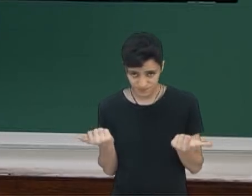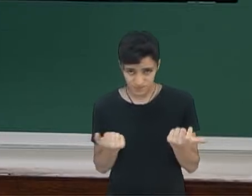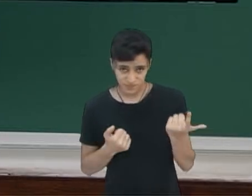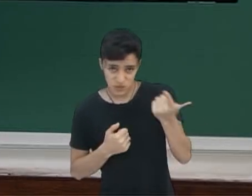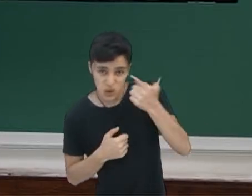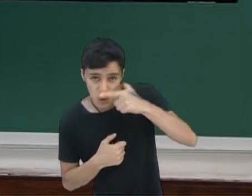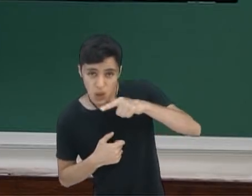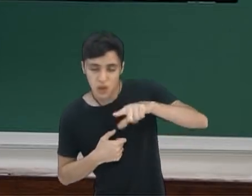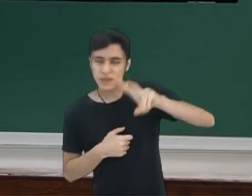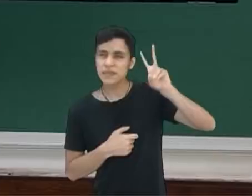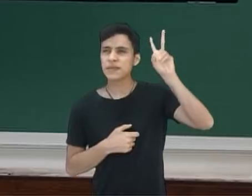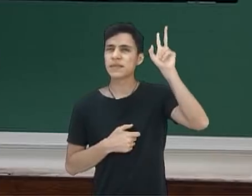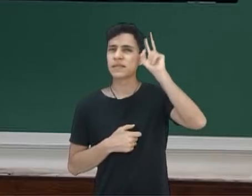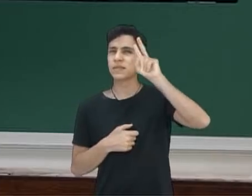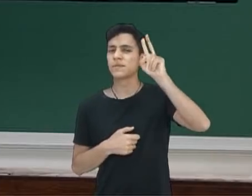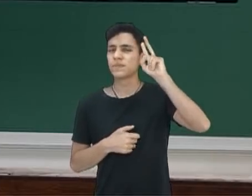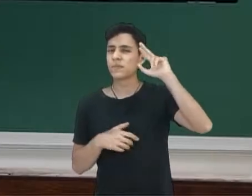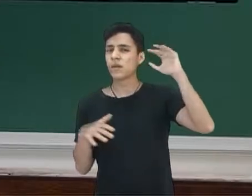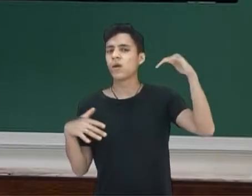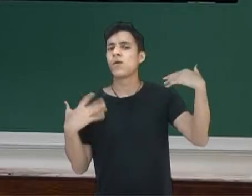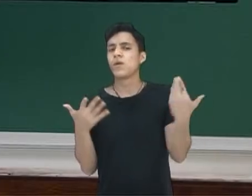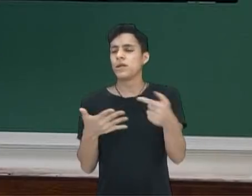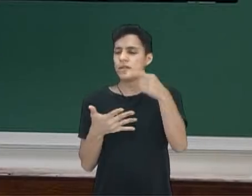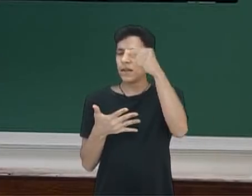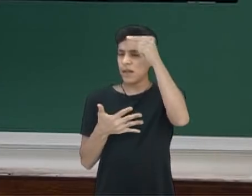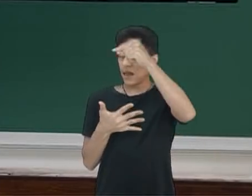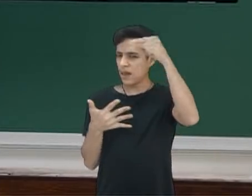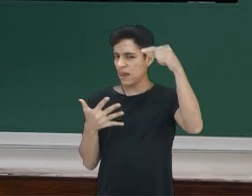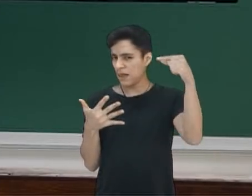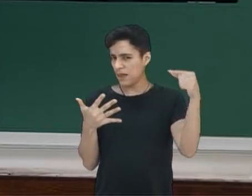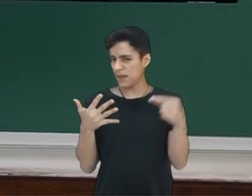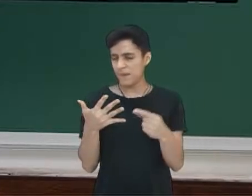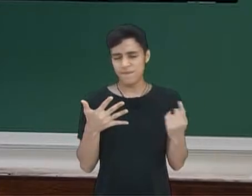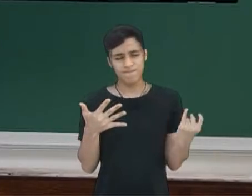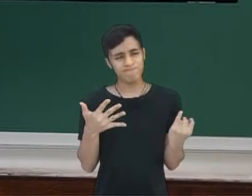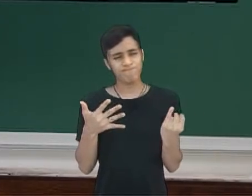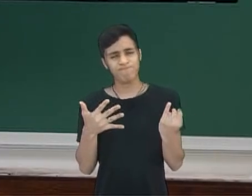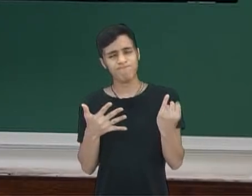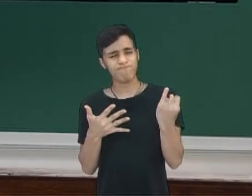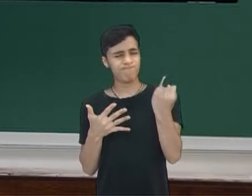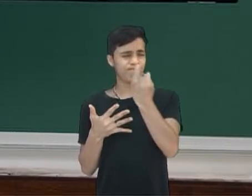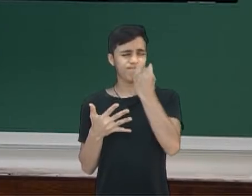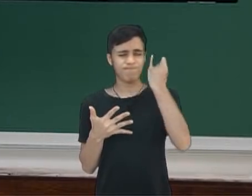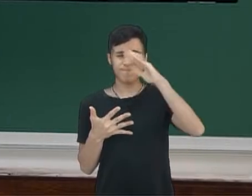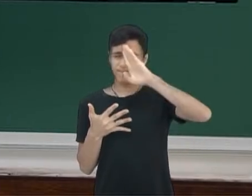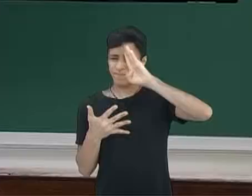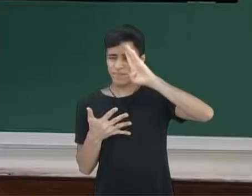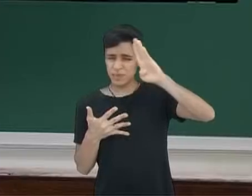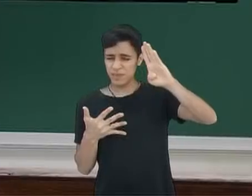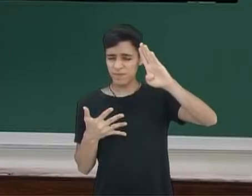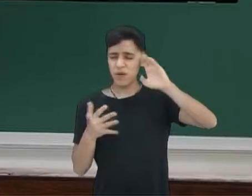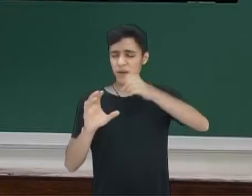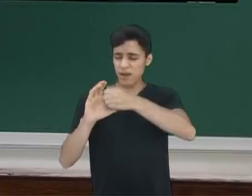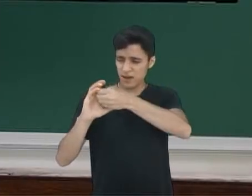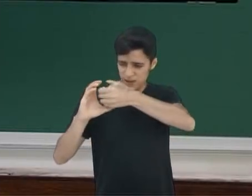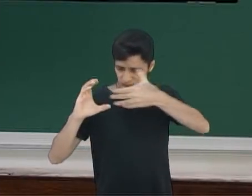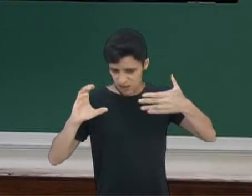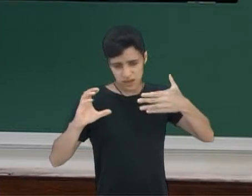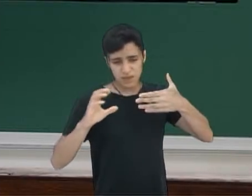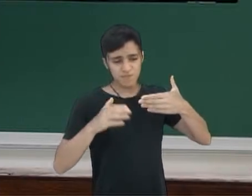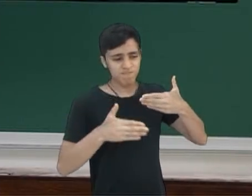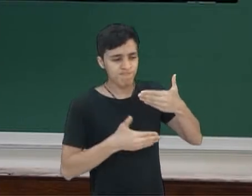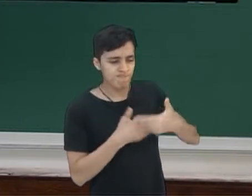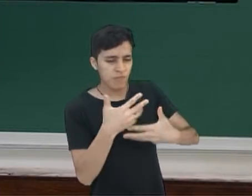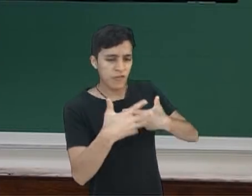Conseguiu lembrar quais são os pontos principais, quais são as características de uma reprodução que é chamada de